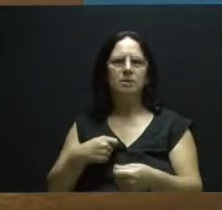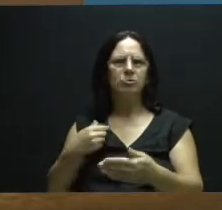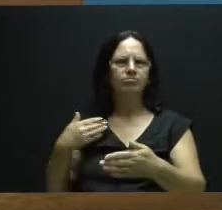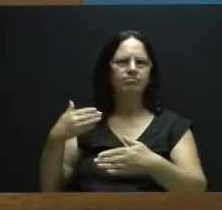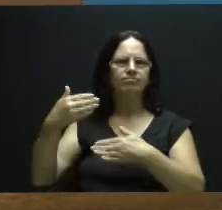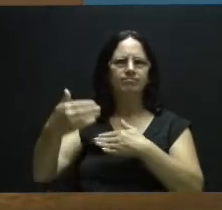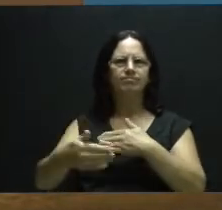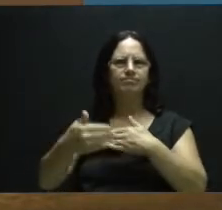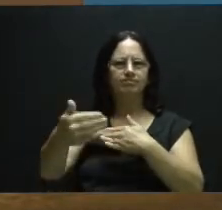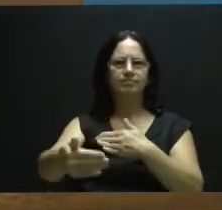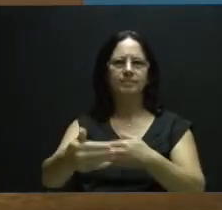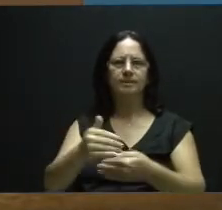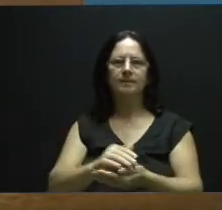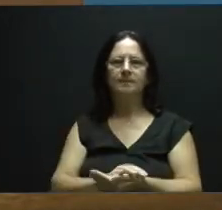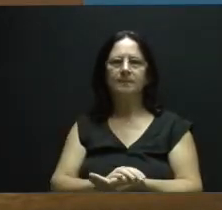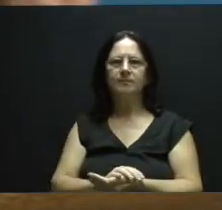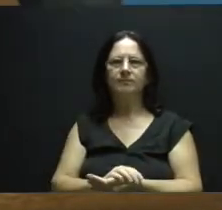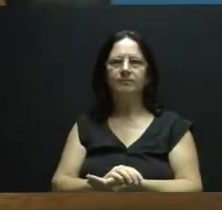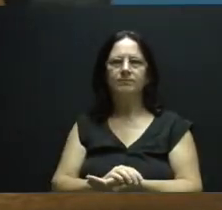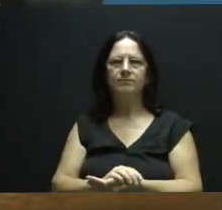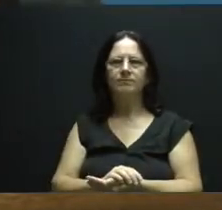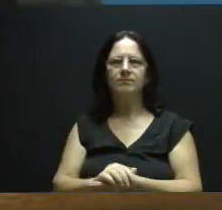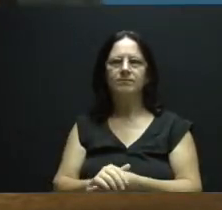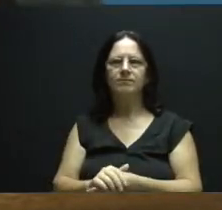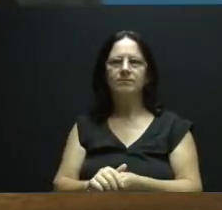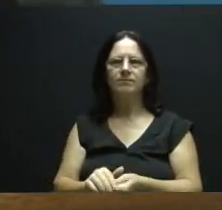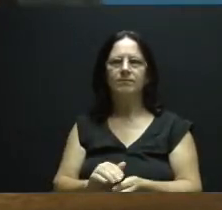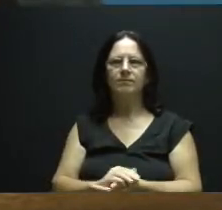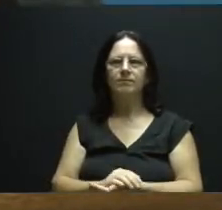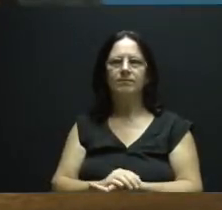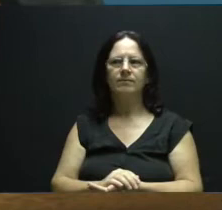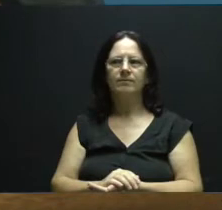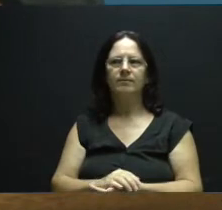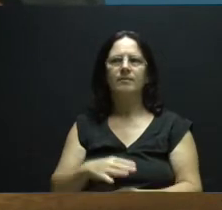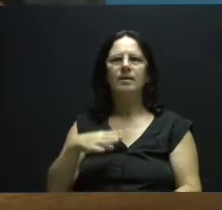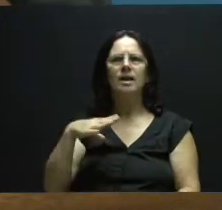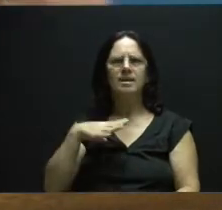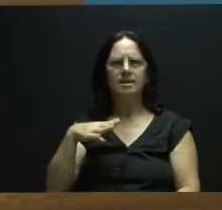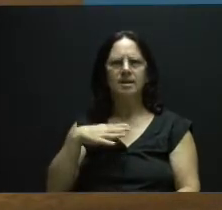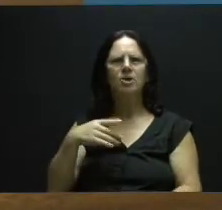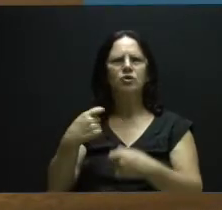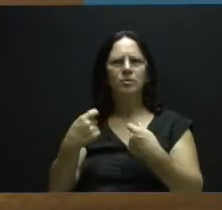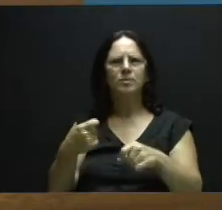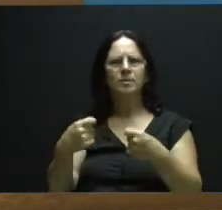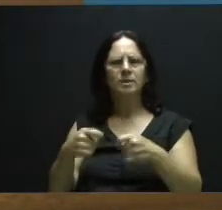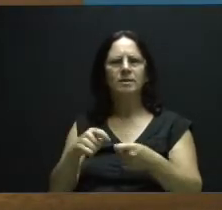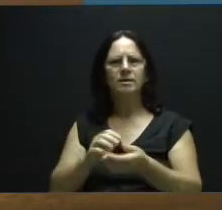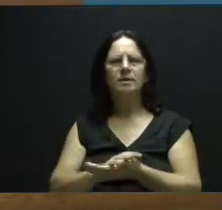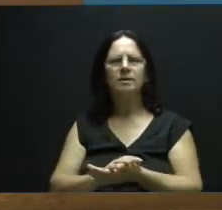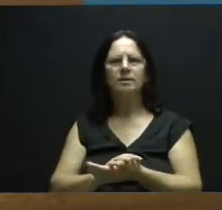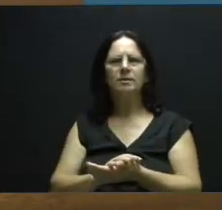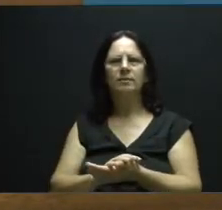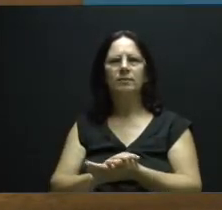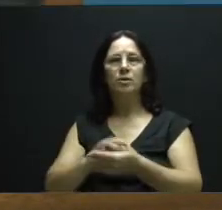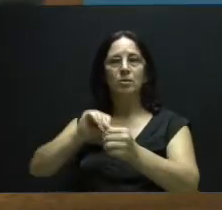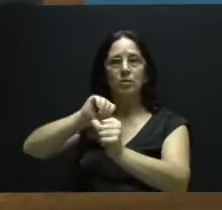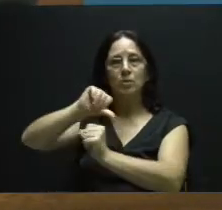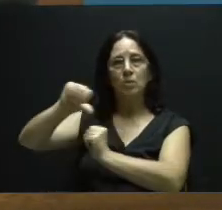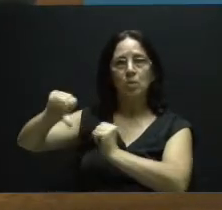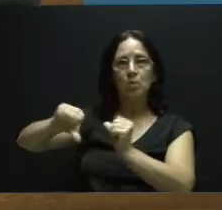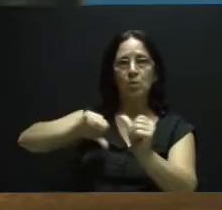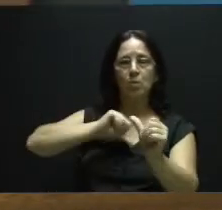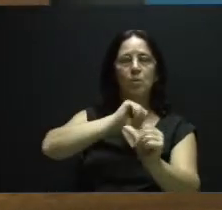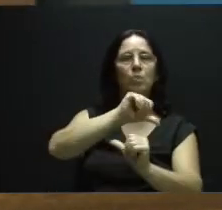agora por outro lado vejam só a cidade ela precisa passar por uma dinâmica aonde os